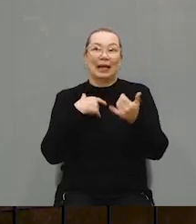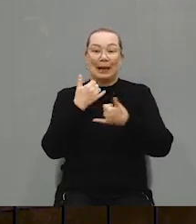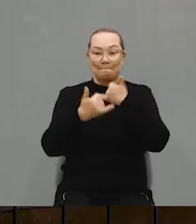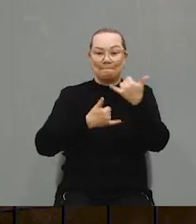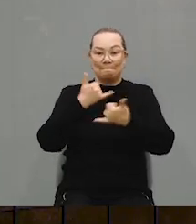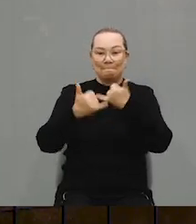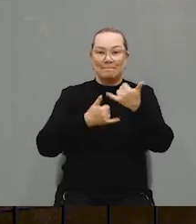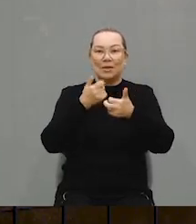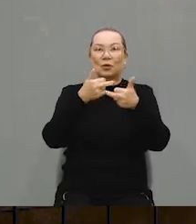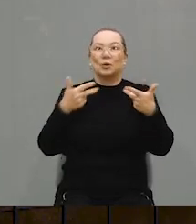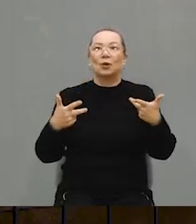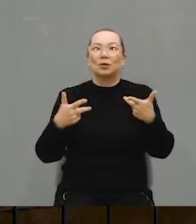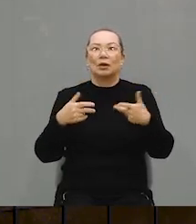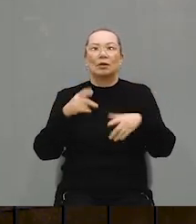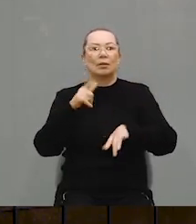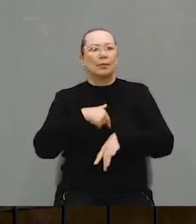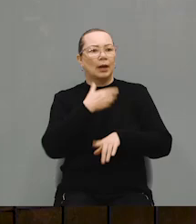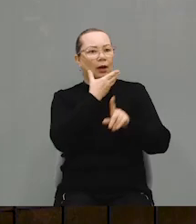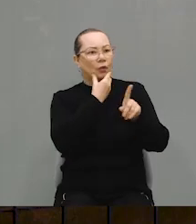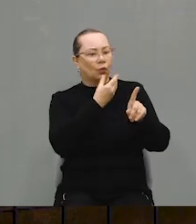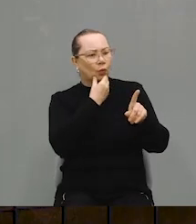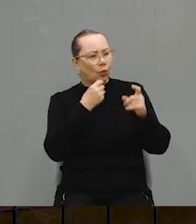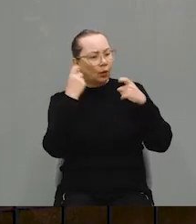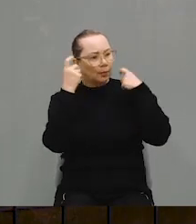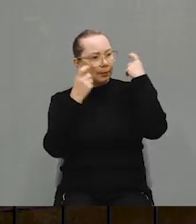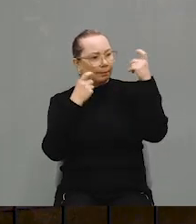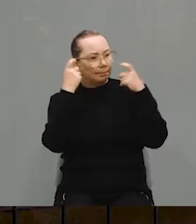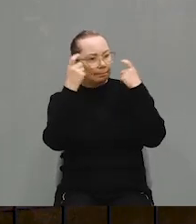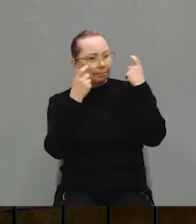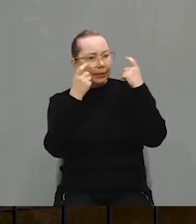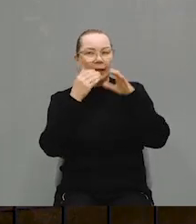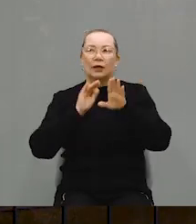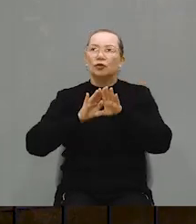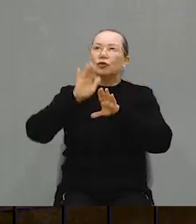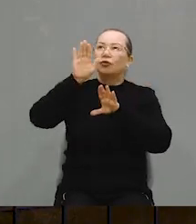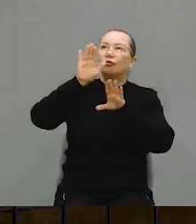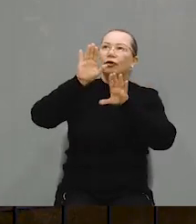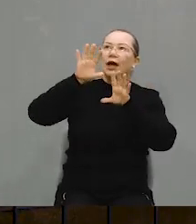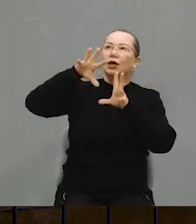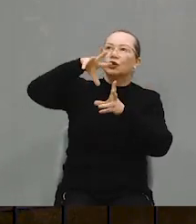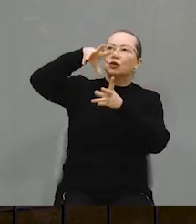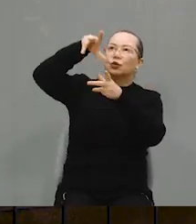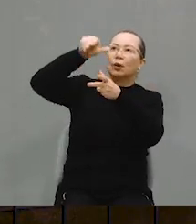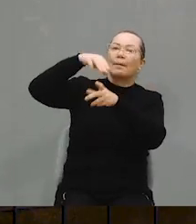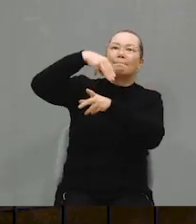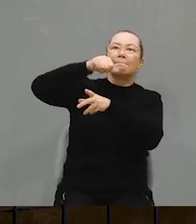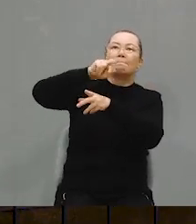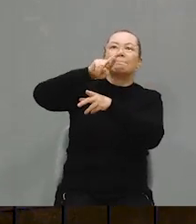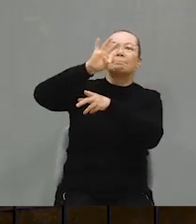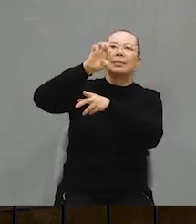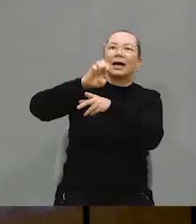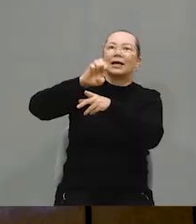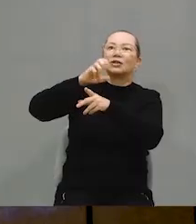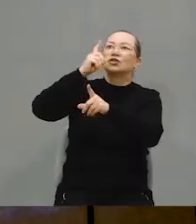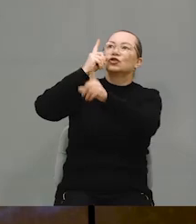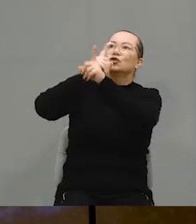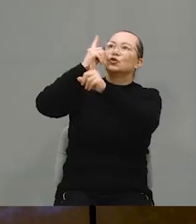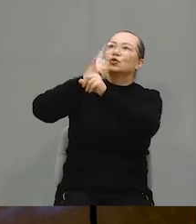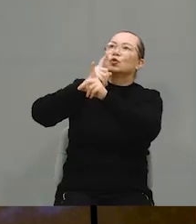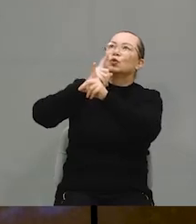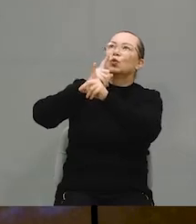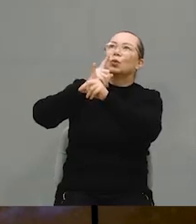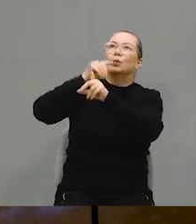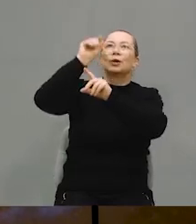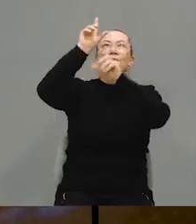brinca com uma situação, o homem está preocupado em ir a Marte, descobrir os planetas, eu só quero dar